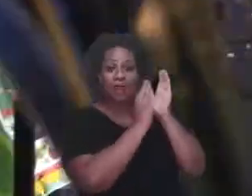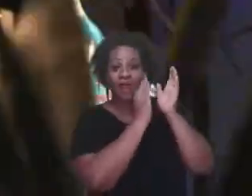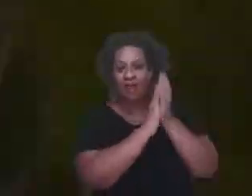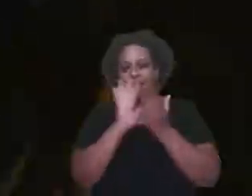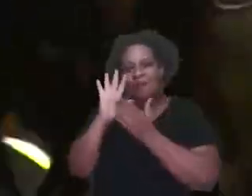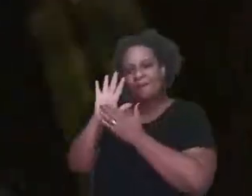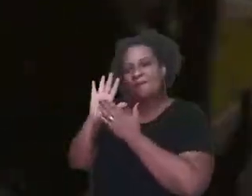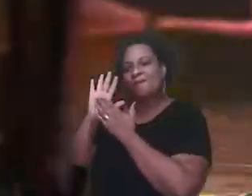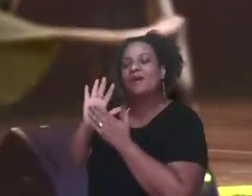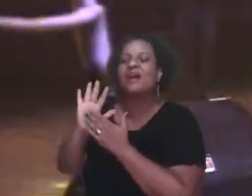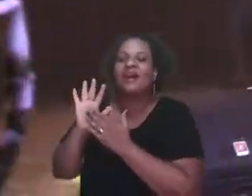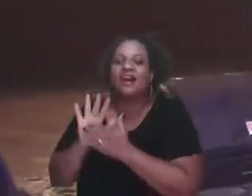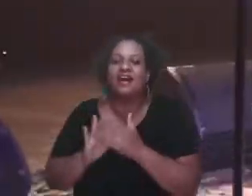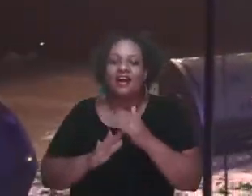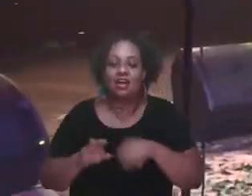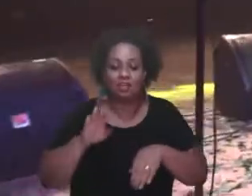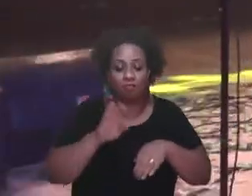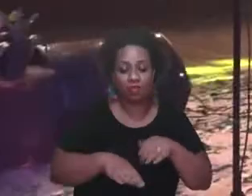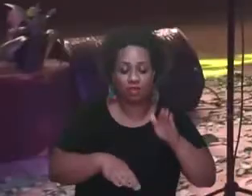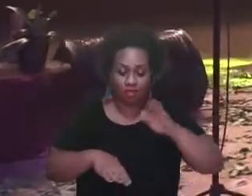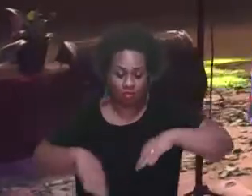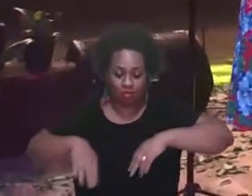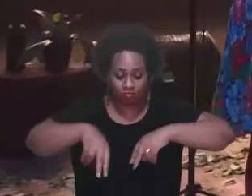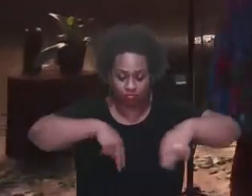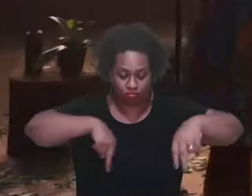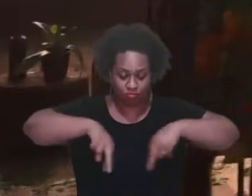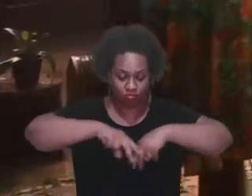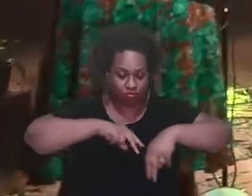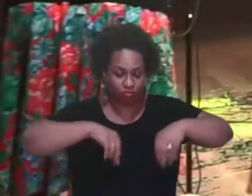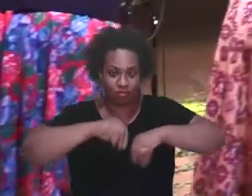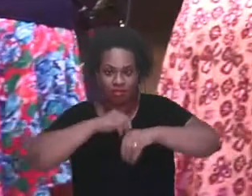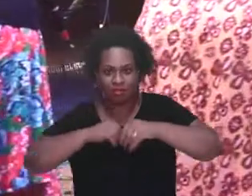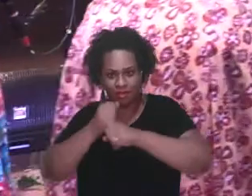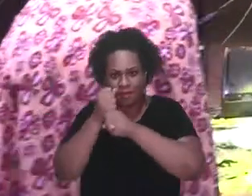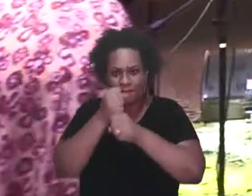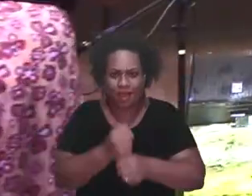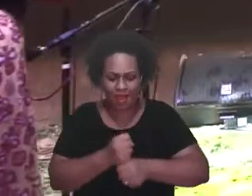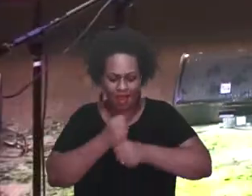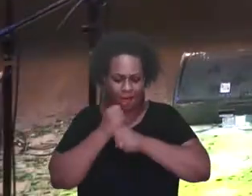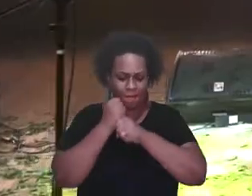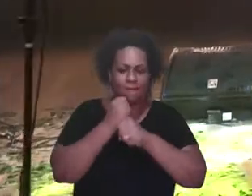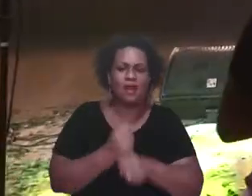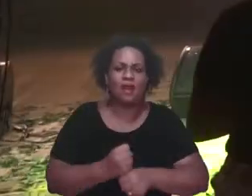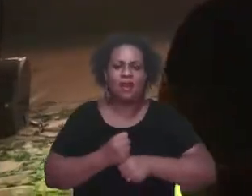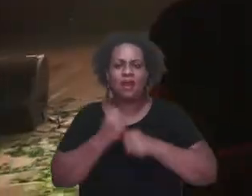fazendo calma da Peppa pisou pisou bebê segundo vilão